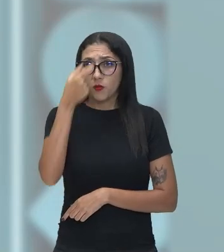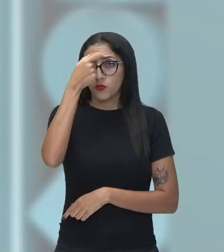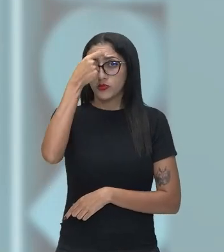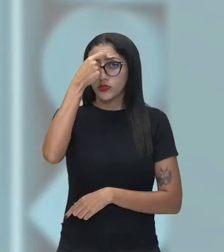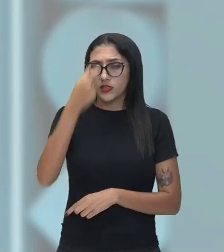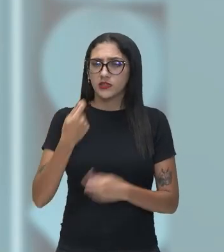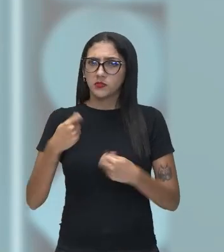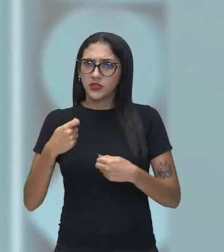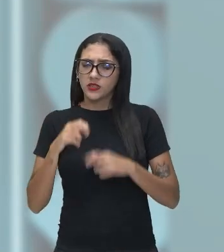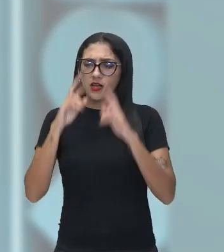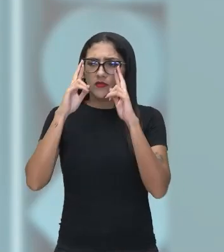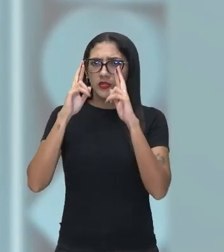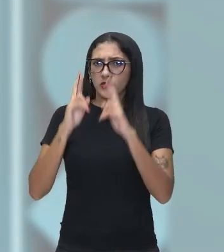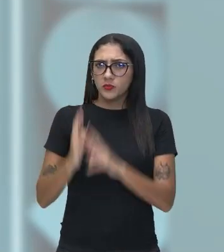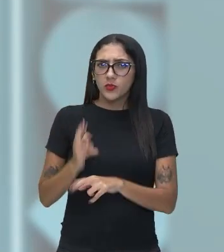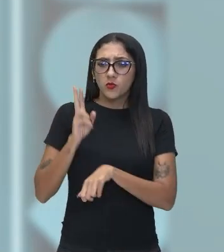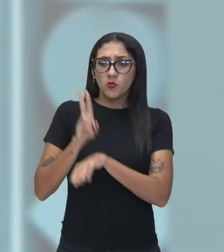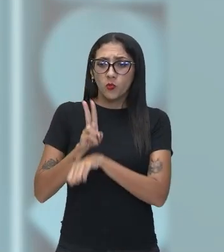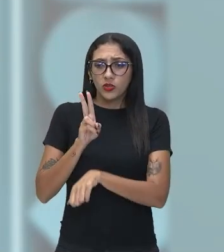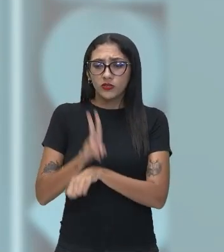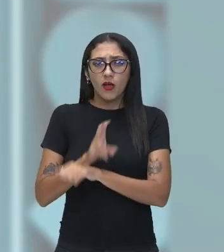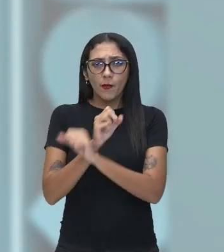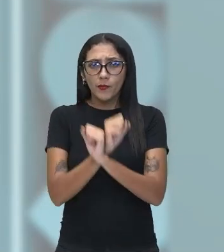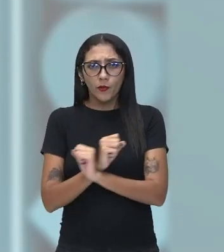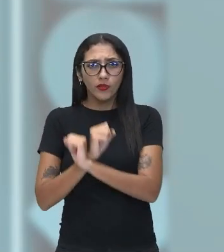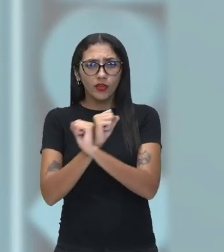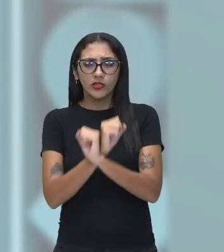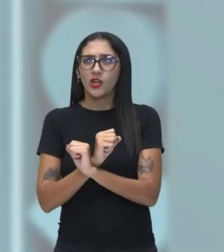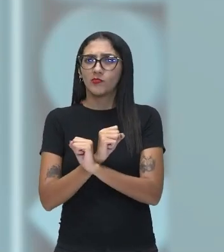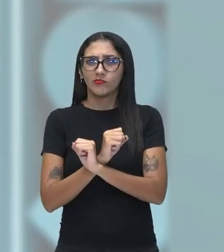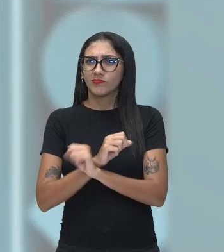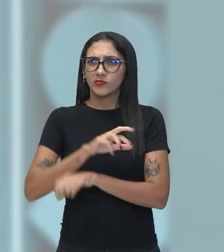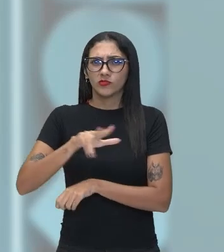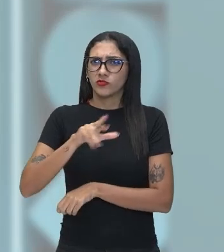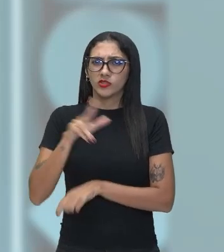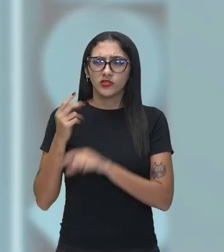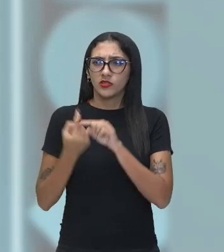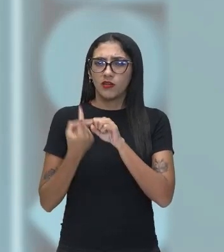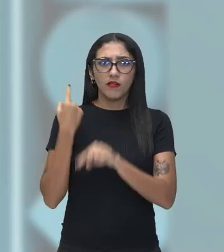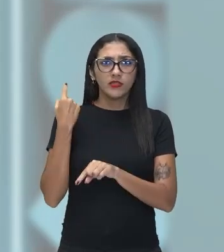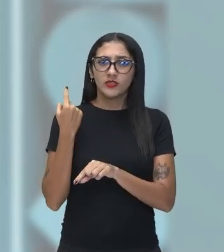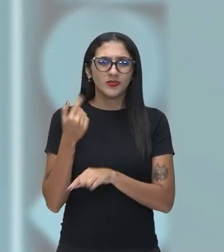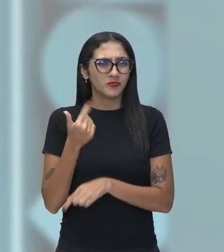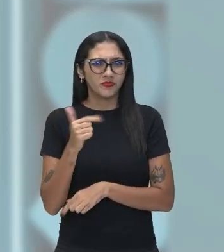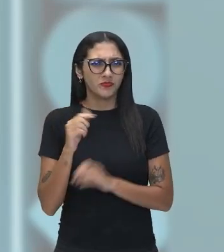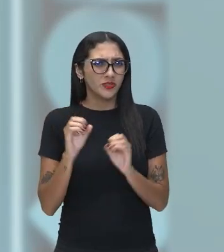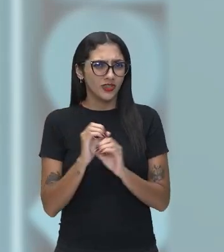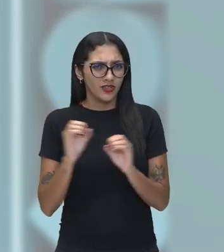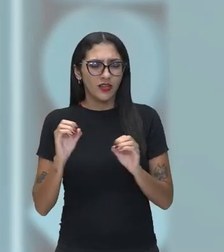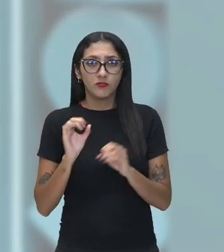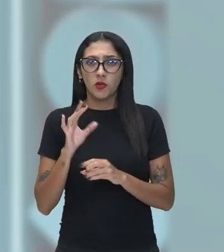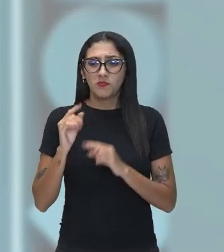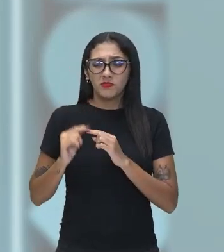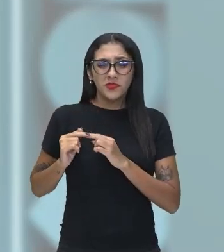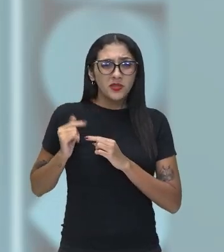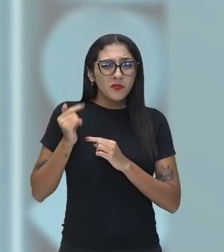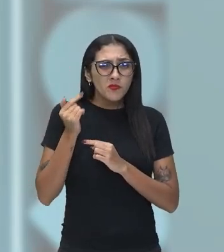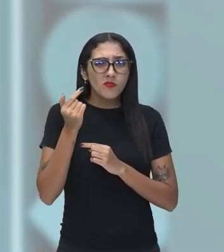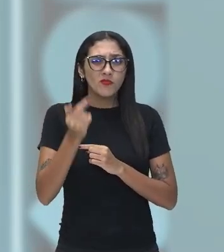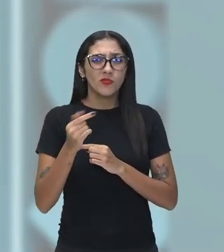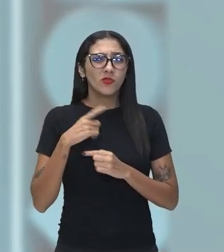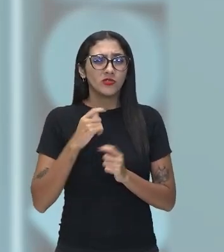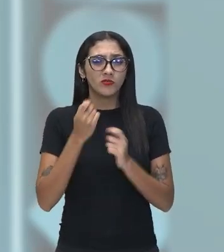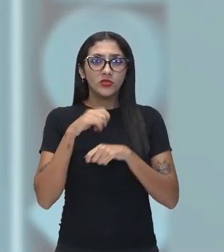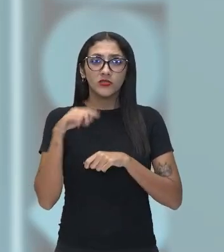era necessário proteger essas crianças antes dessa lei. Após a lei, que se inspira numa